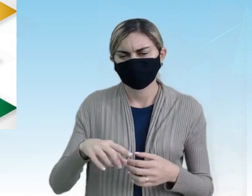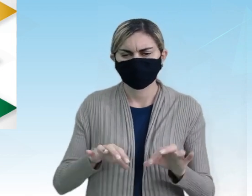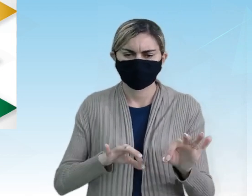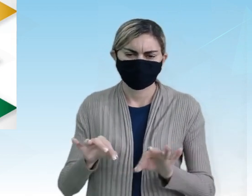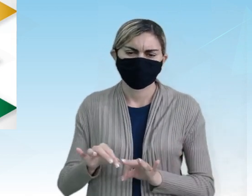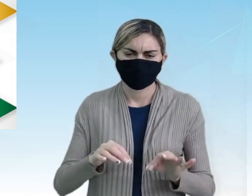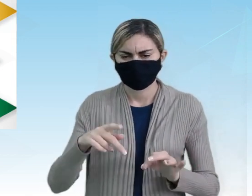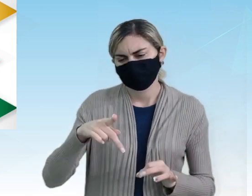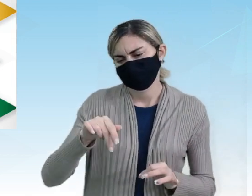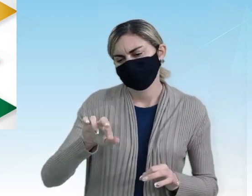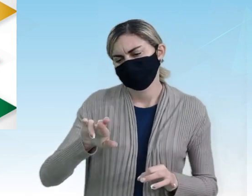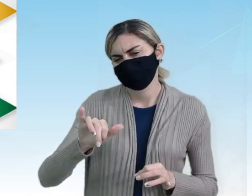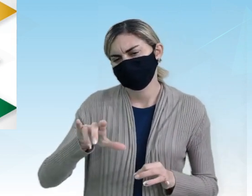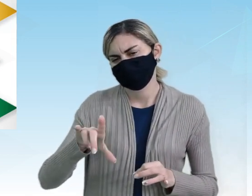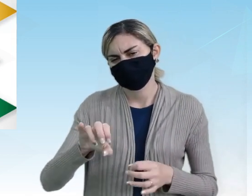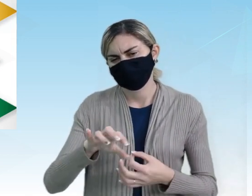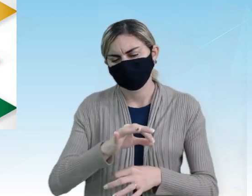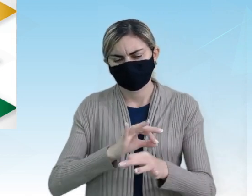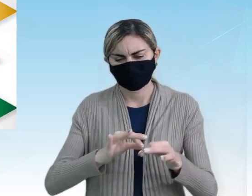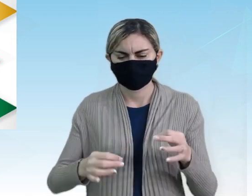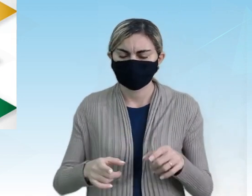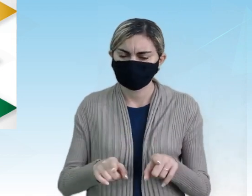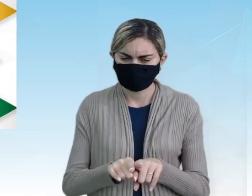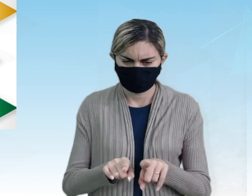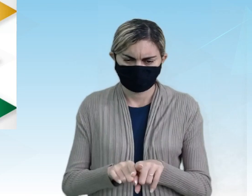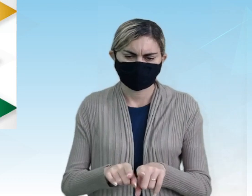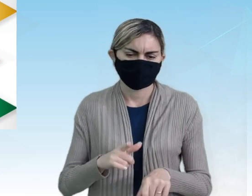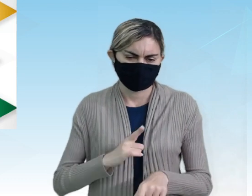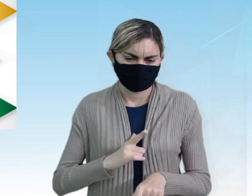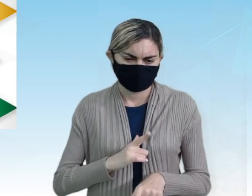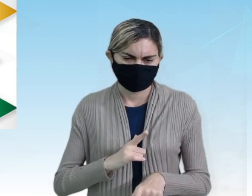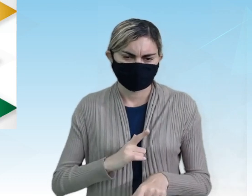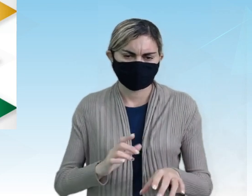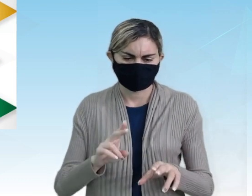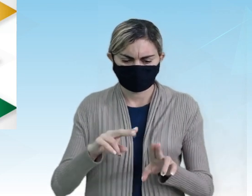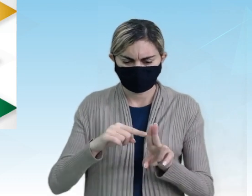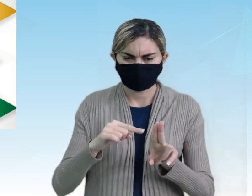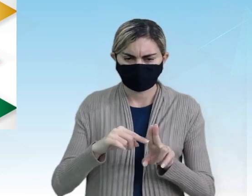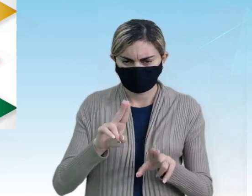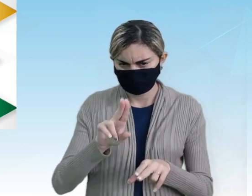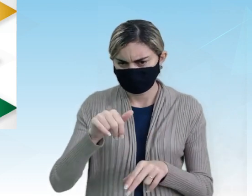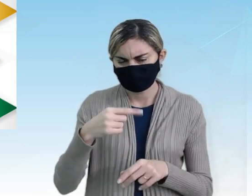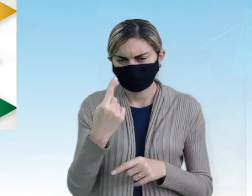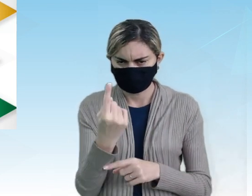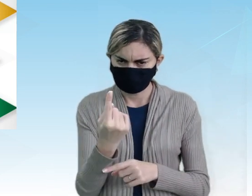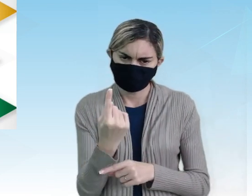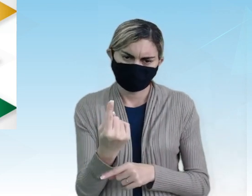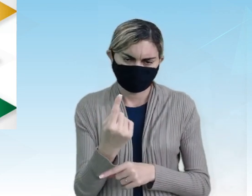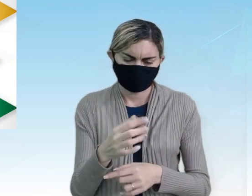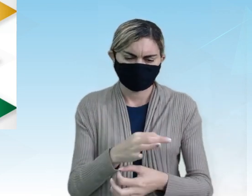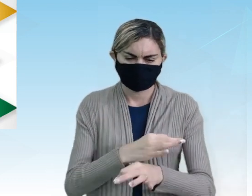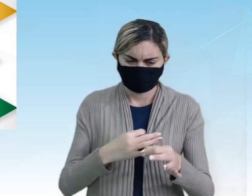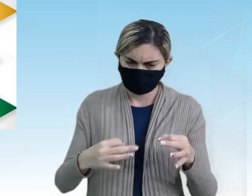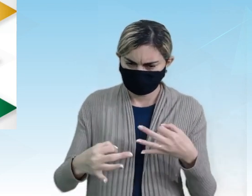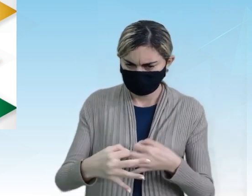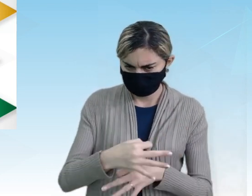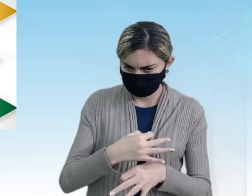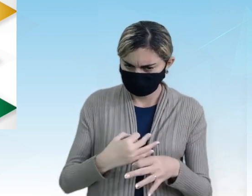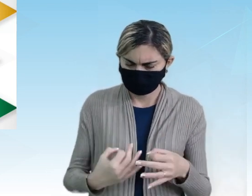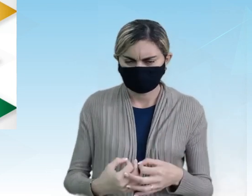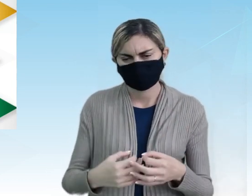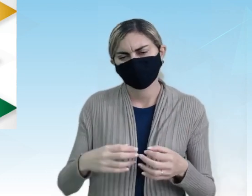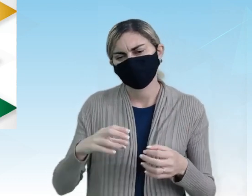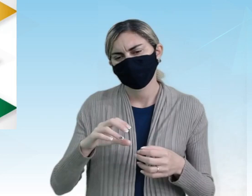que é pluricelular, a gente também vai ter o organismo que é unicelular, que é formado apenas por uma única célula,